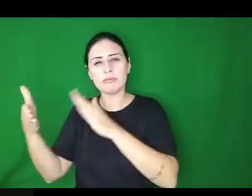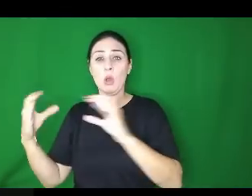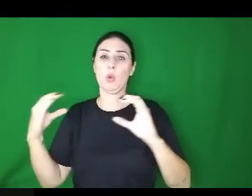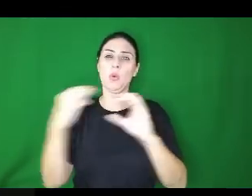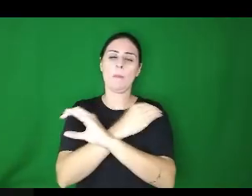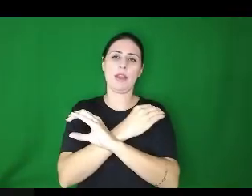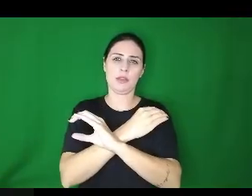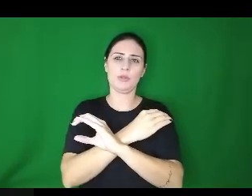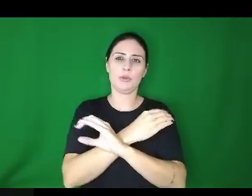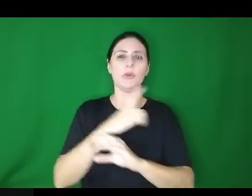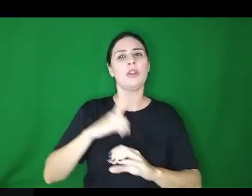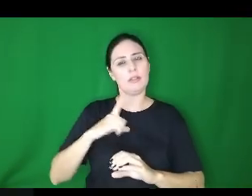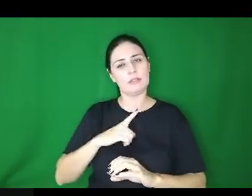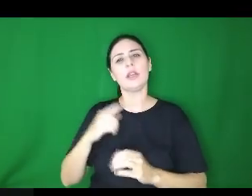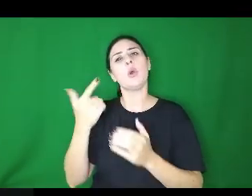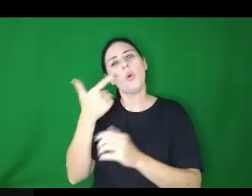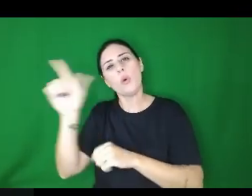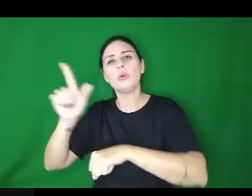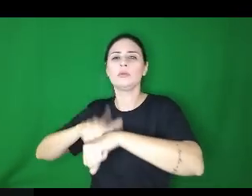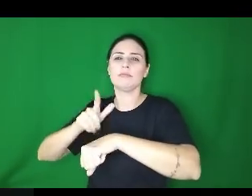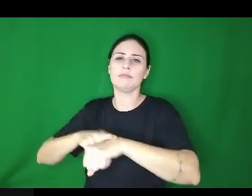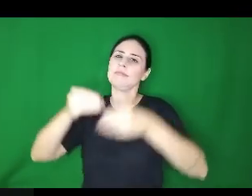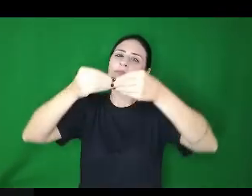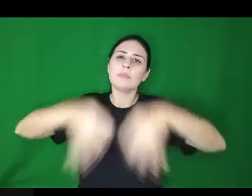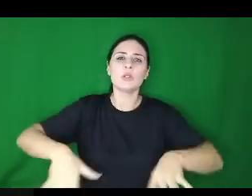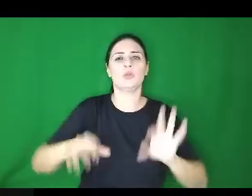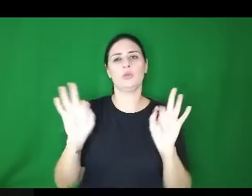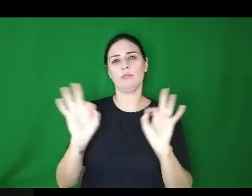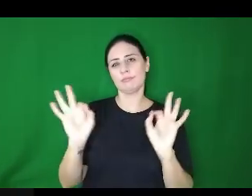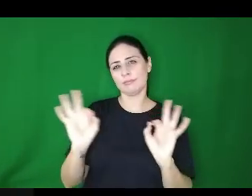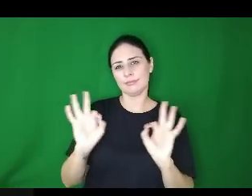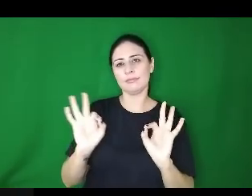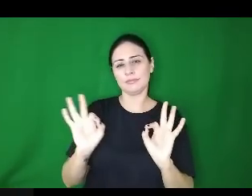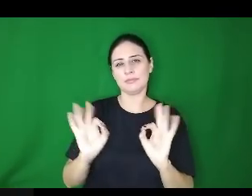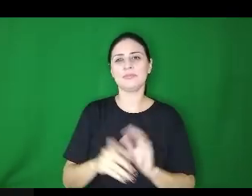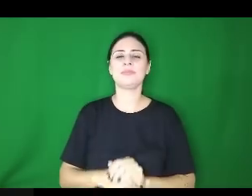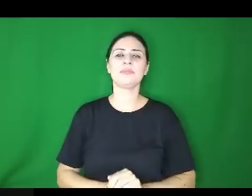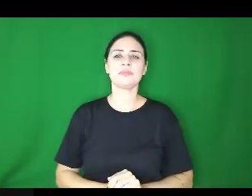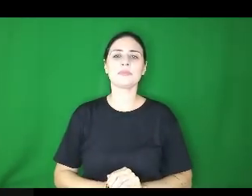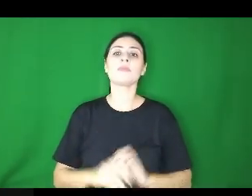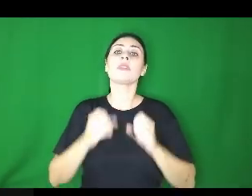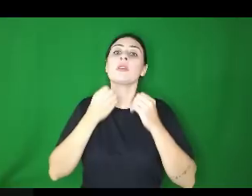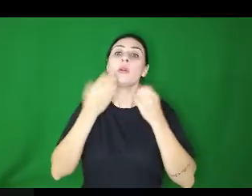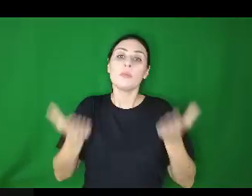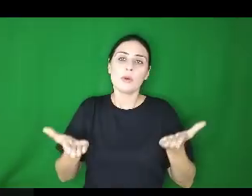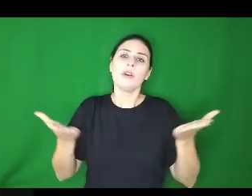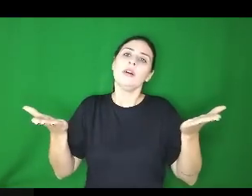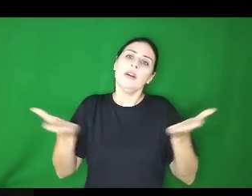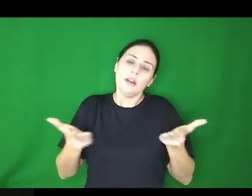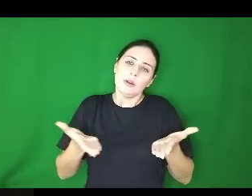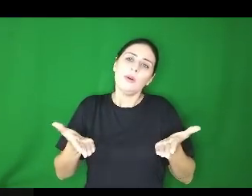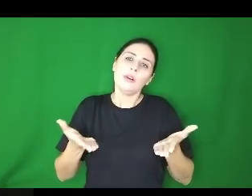a priorizar, para mim, passa por essa análise desses conteúdos. Eu ver quais é